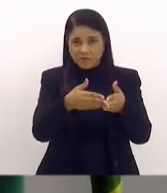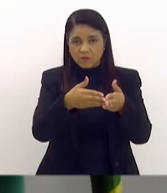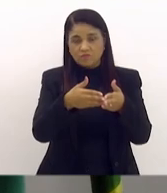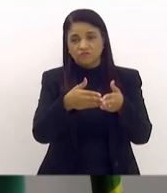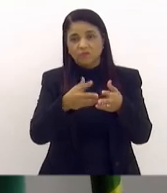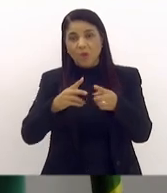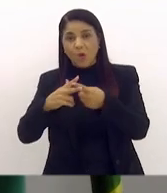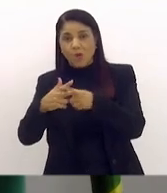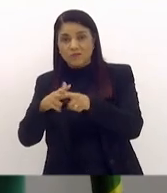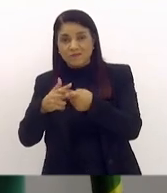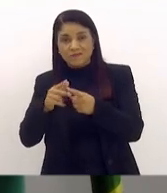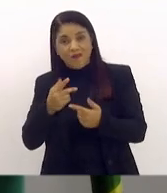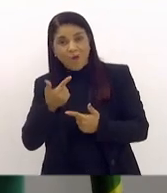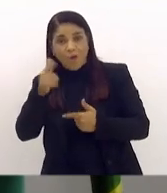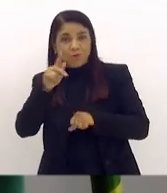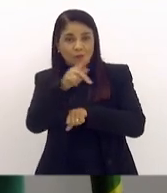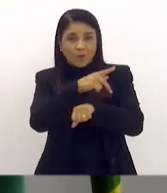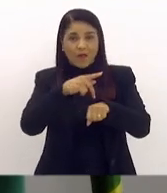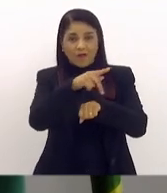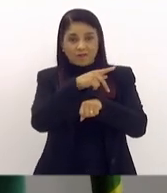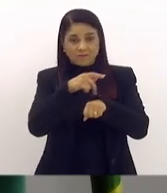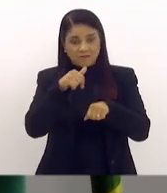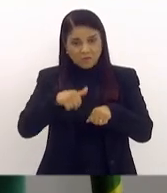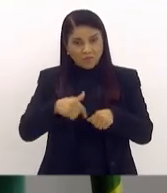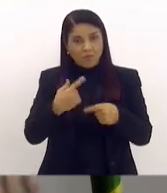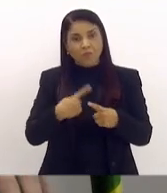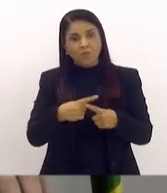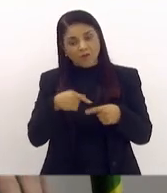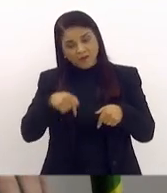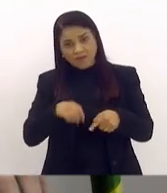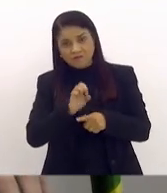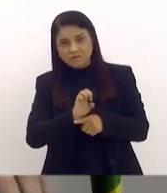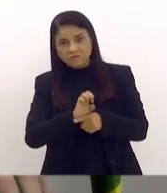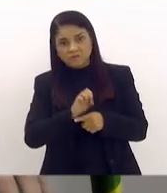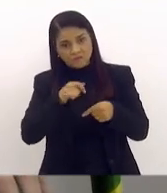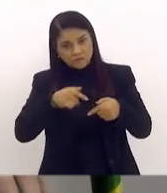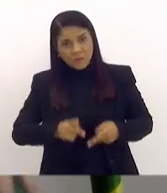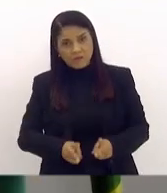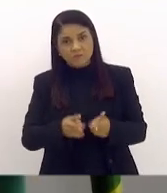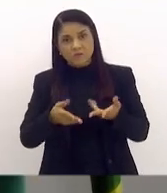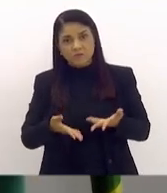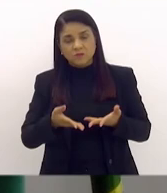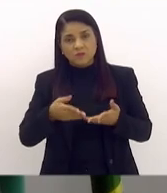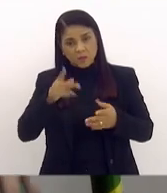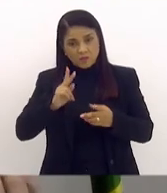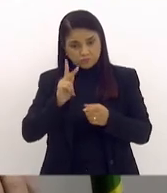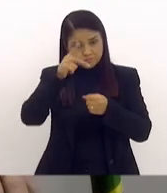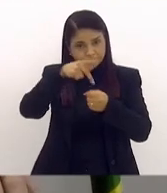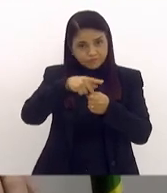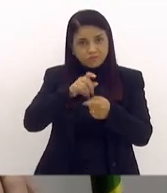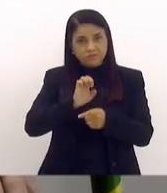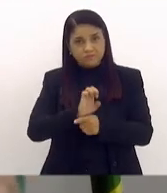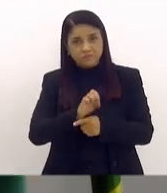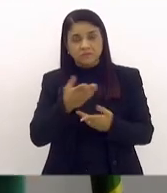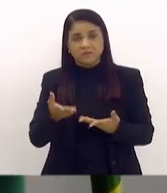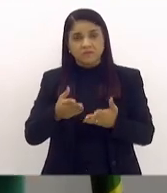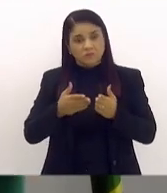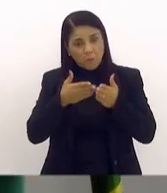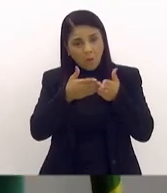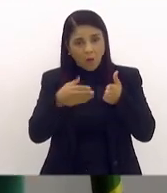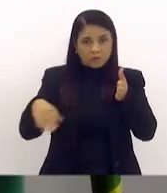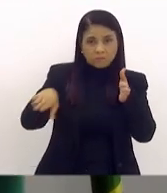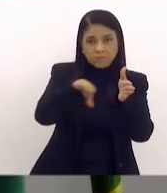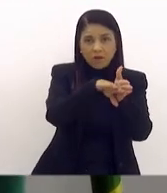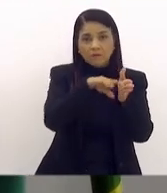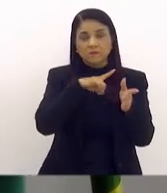em outros países entendeu por que não fazer aqui no rio se explora aqui é é o estado do petróleo o estado dos portos Então